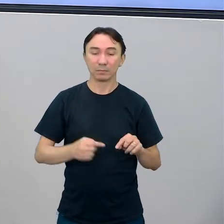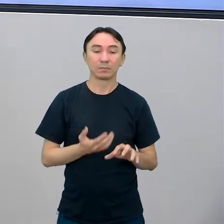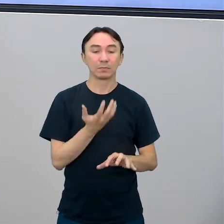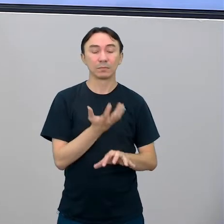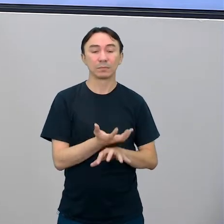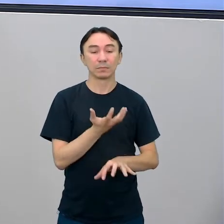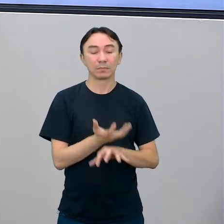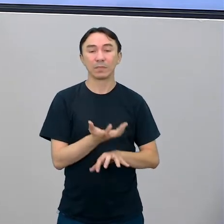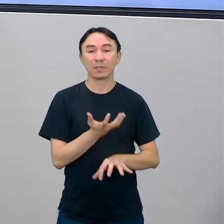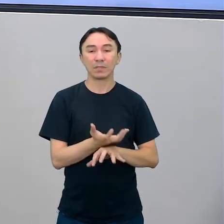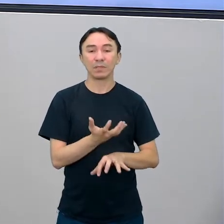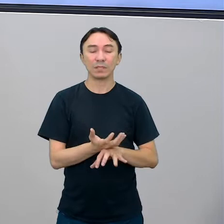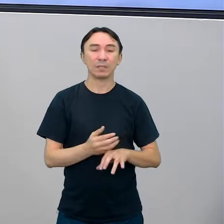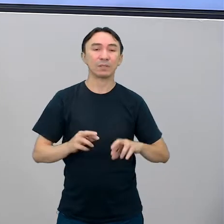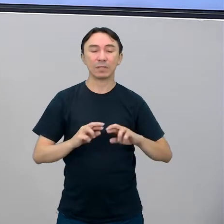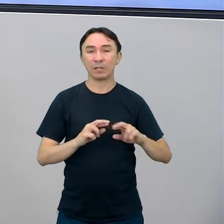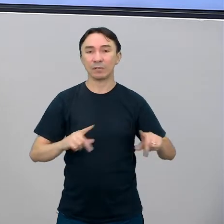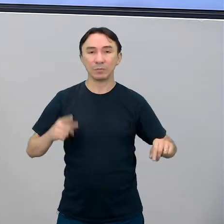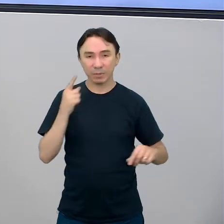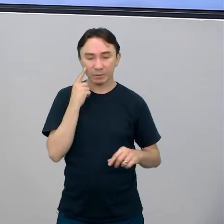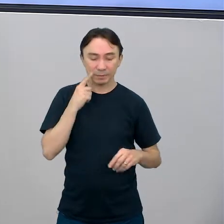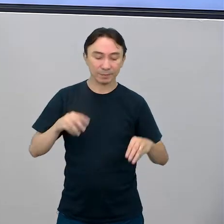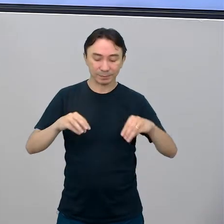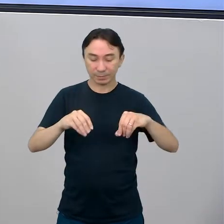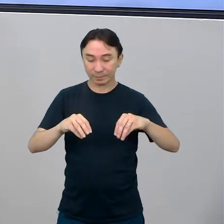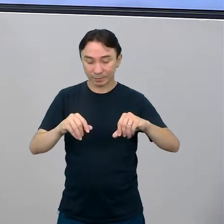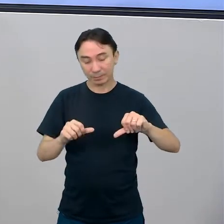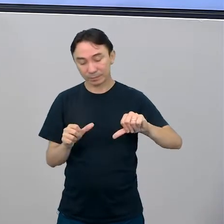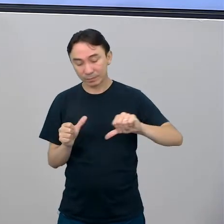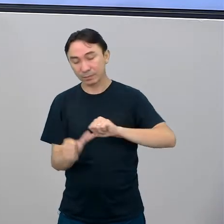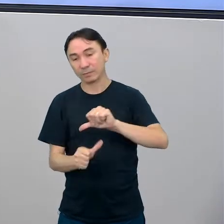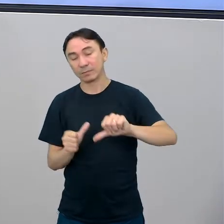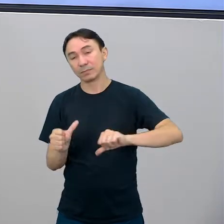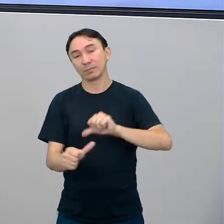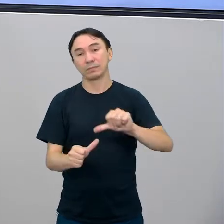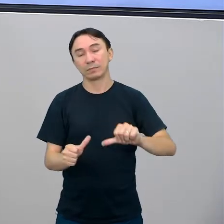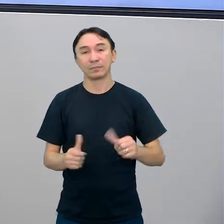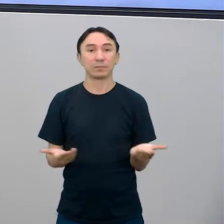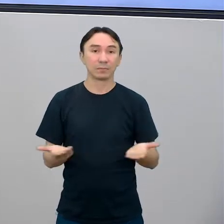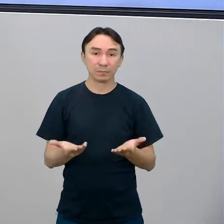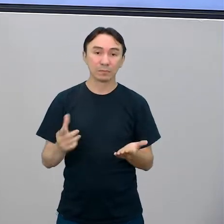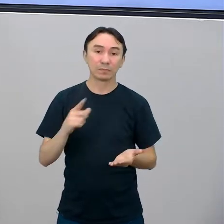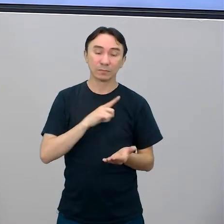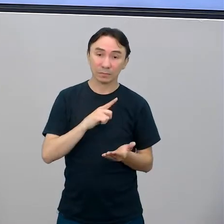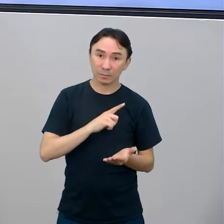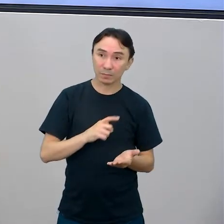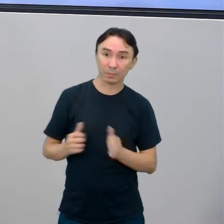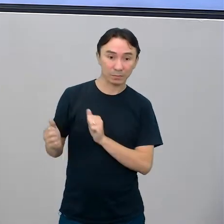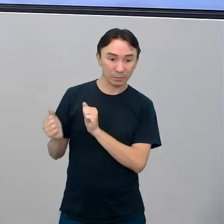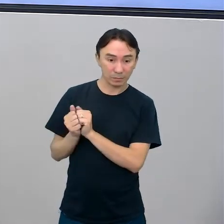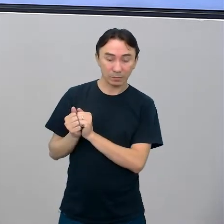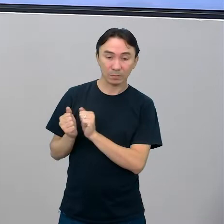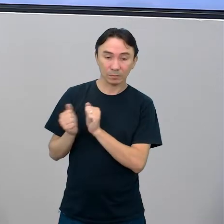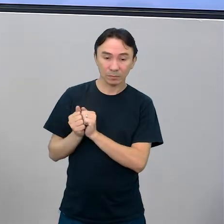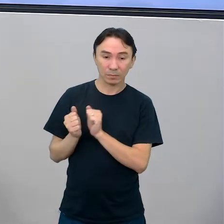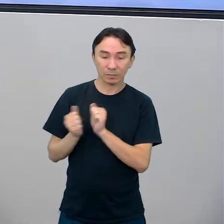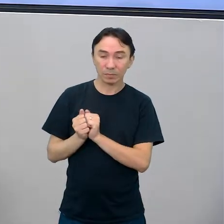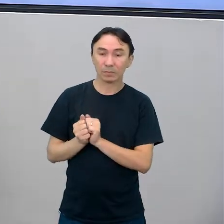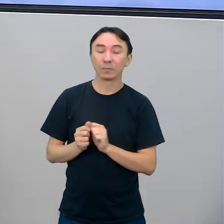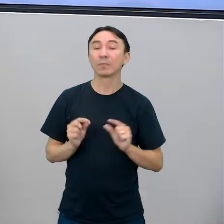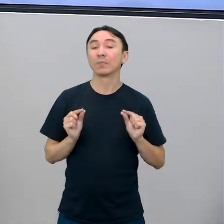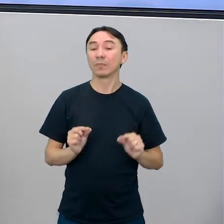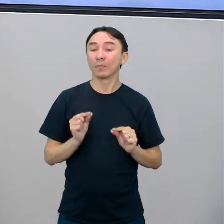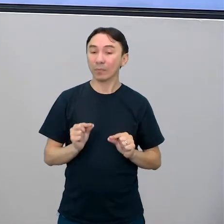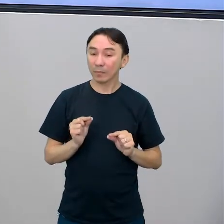curricular Transformação do Solo. E hoje nós temos a presença aqui para dar um apoio para